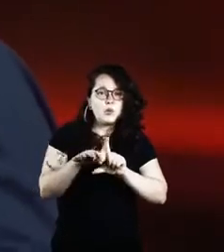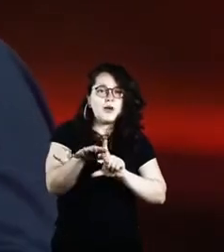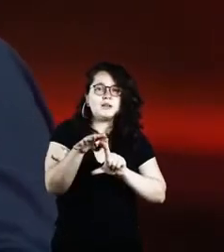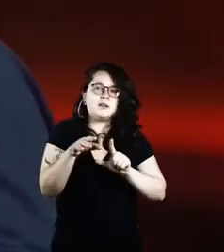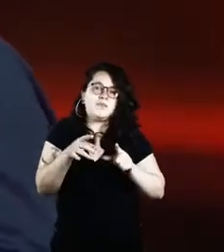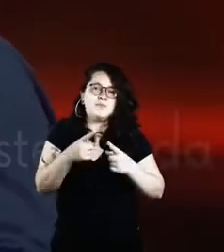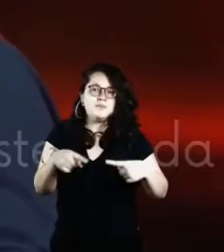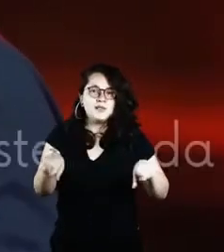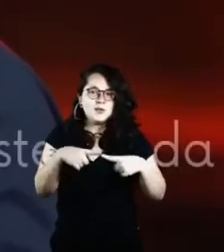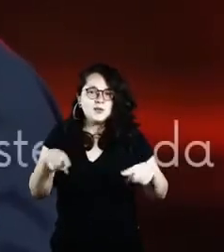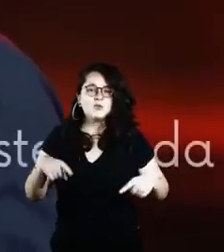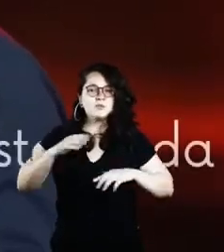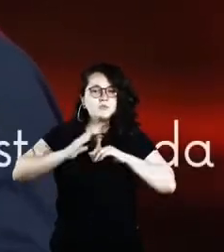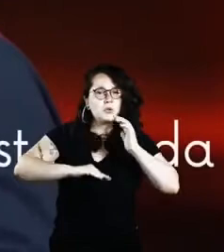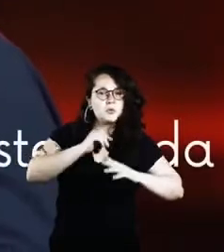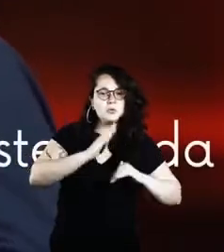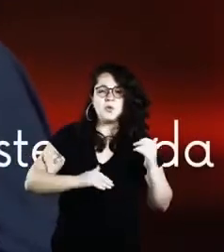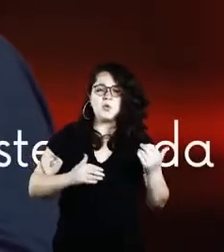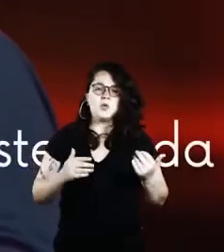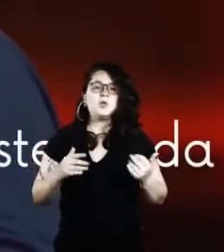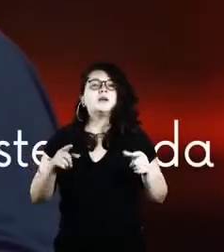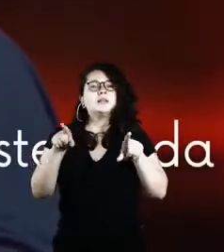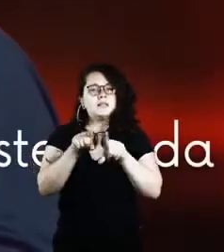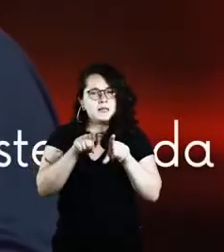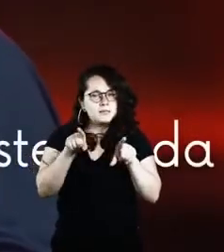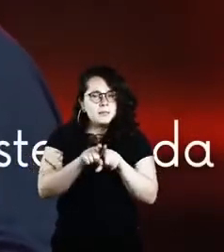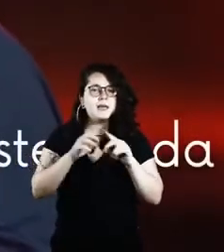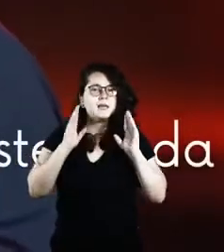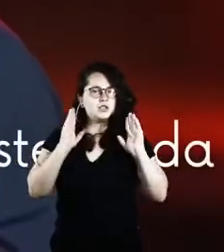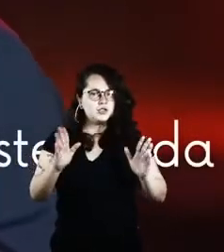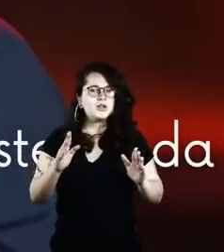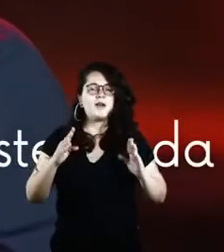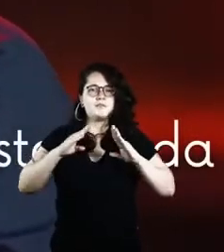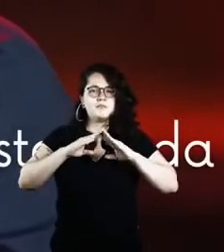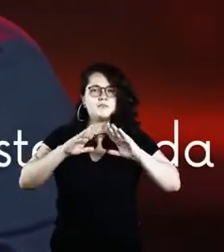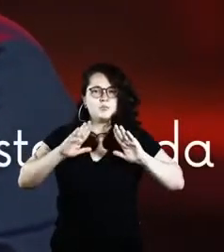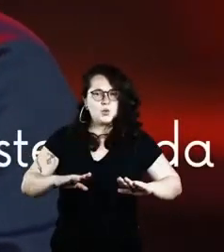locutor. Tamo aí. Também morei muito tempo aqui.